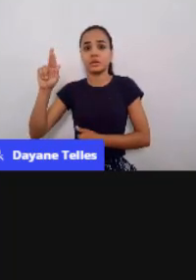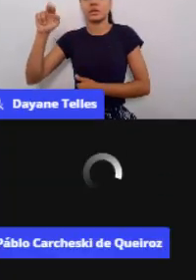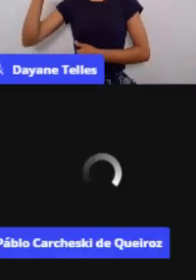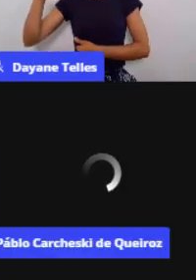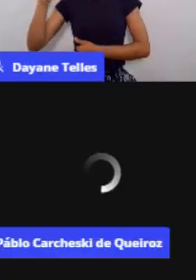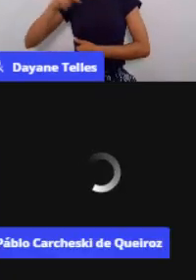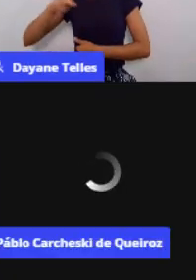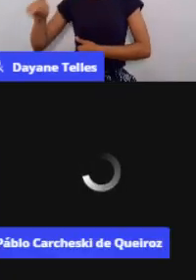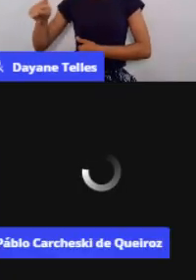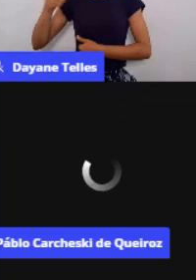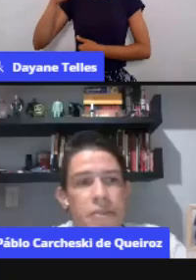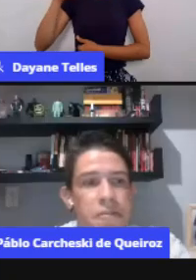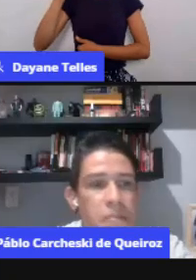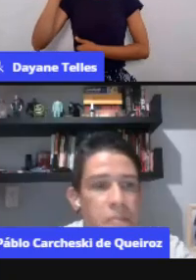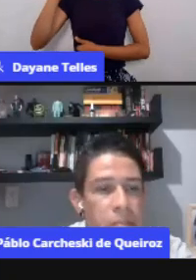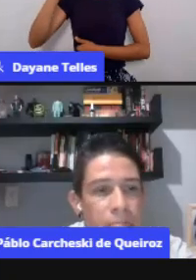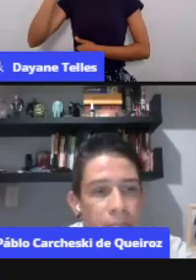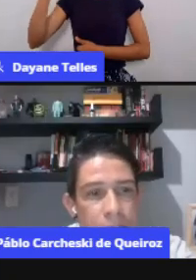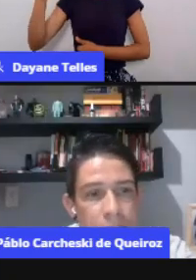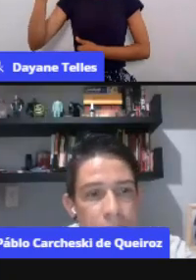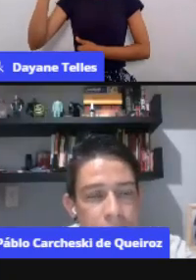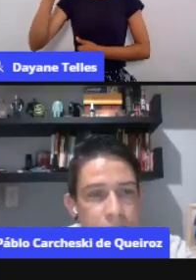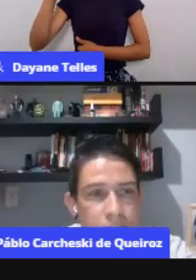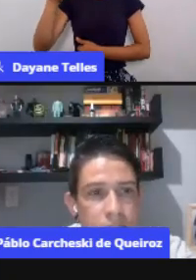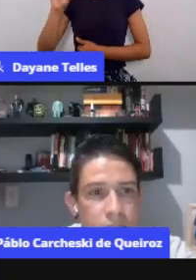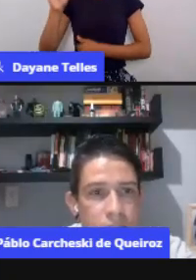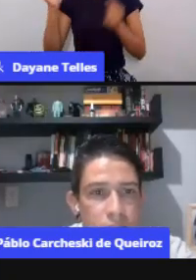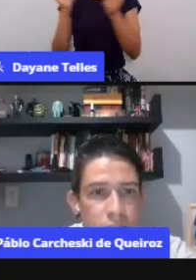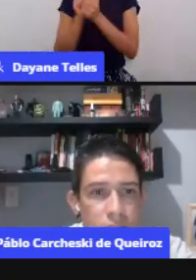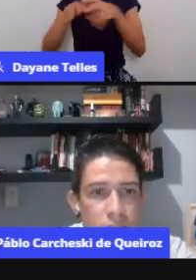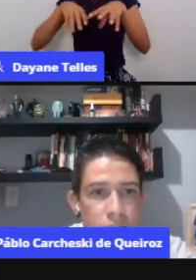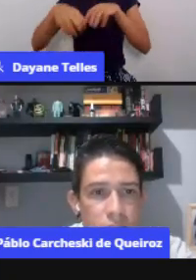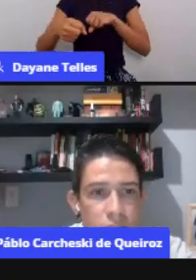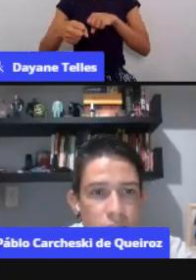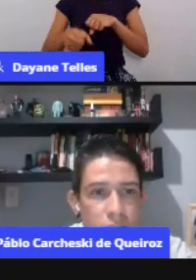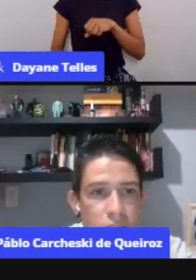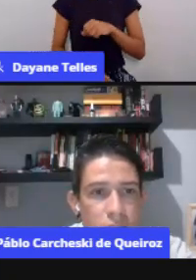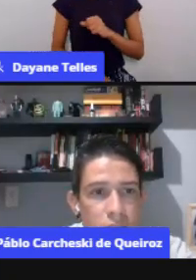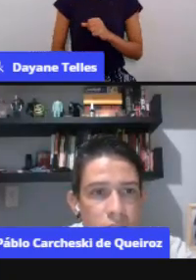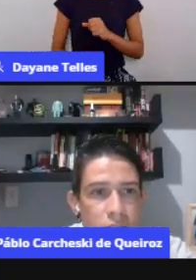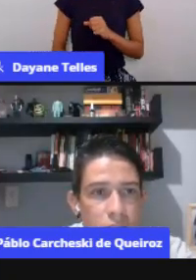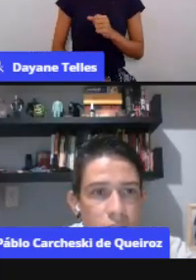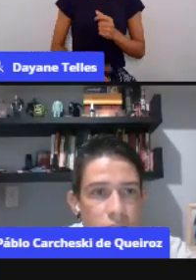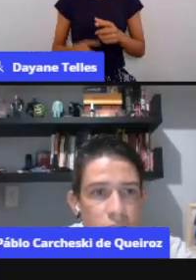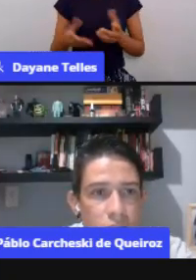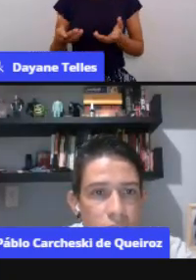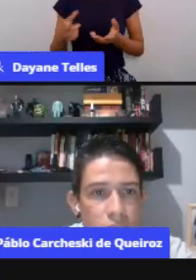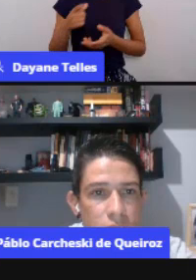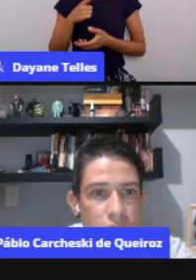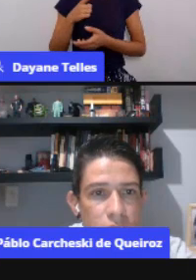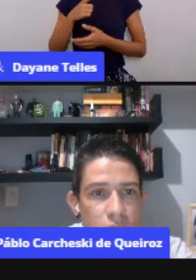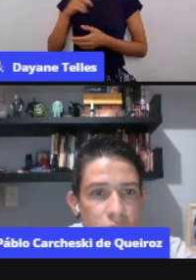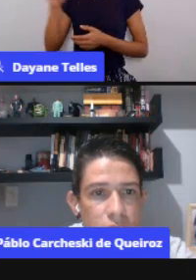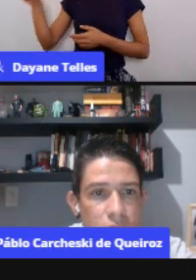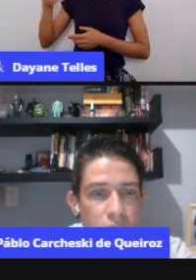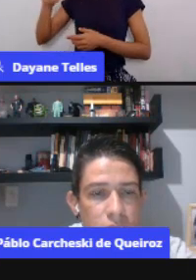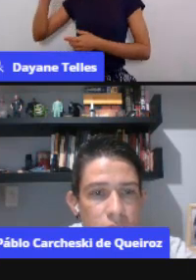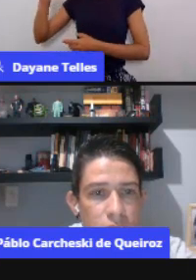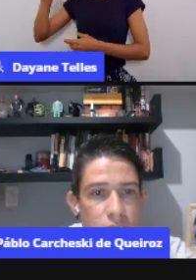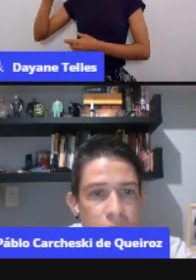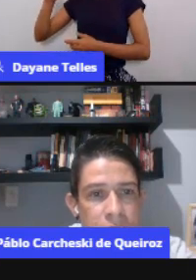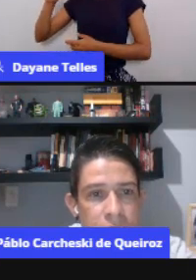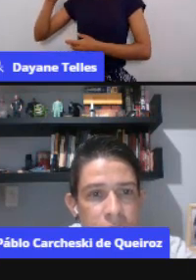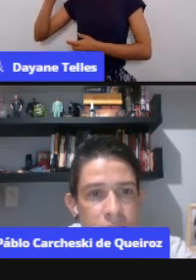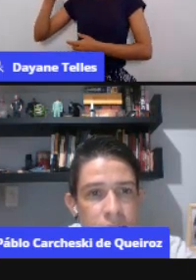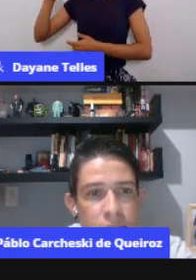formação. Então, como formadores, hoje nós teríamos o professor Arildo, mas aí eu estou substituindo por uma indisposição que ele teve,